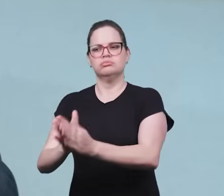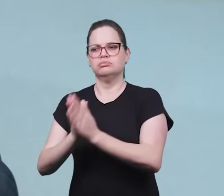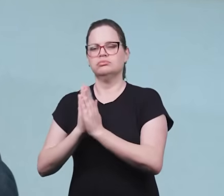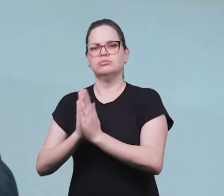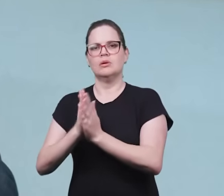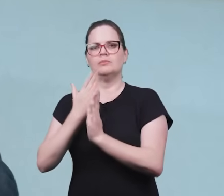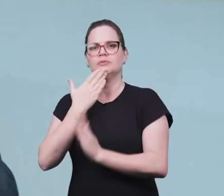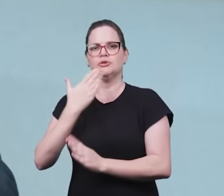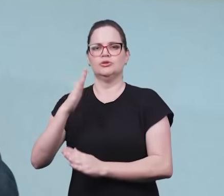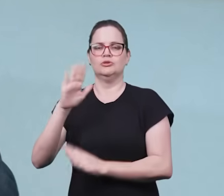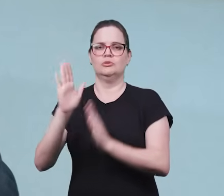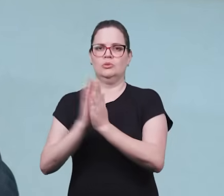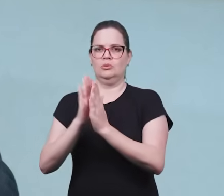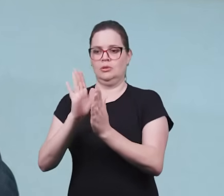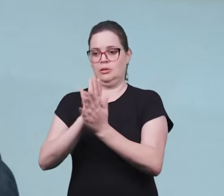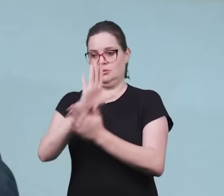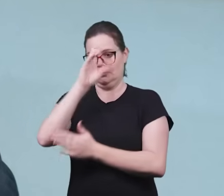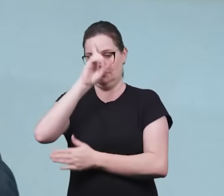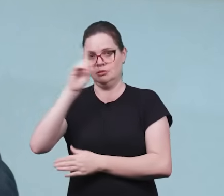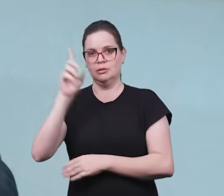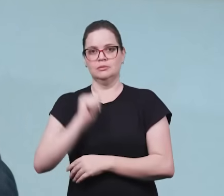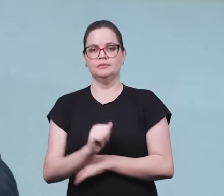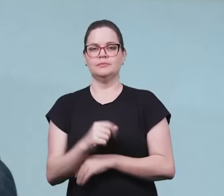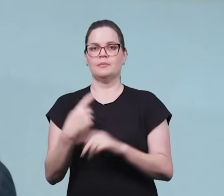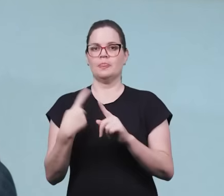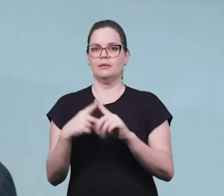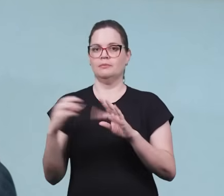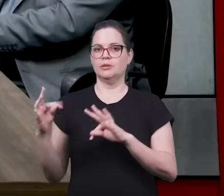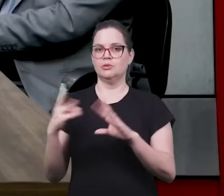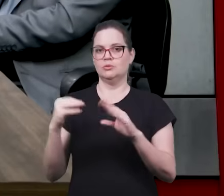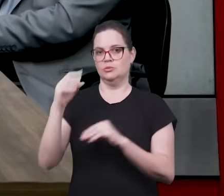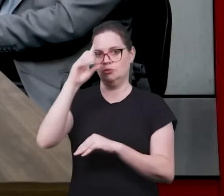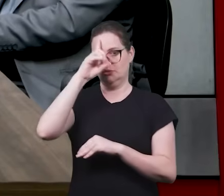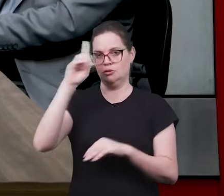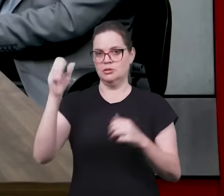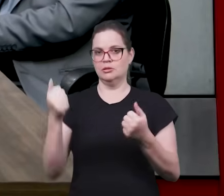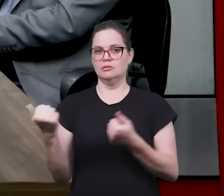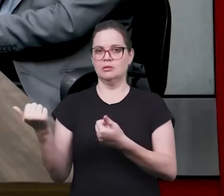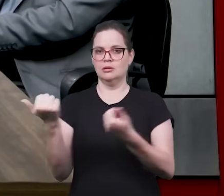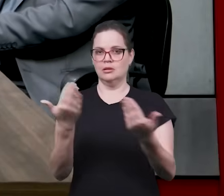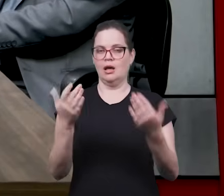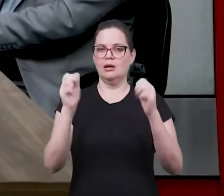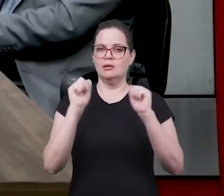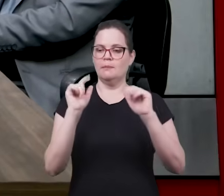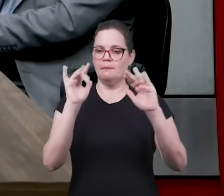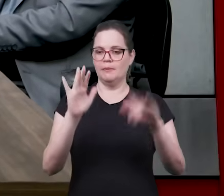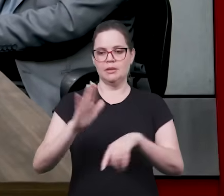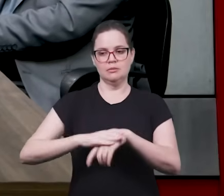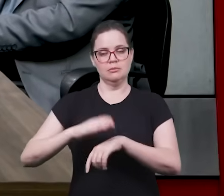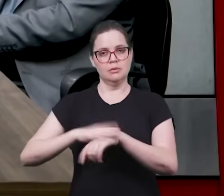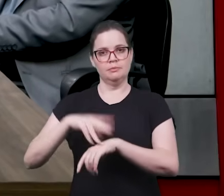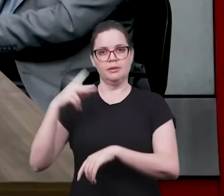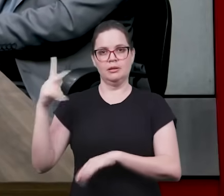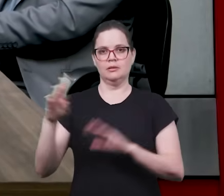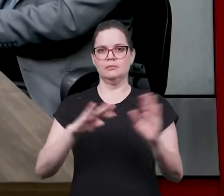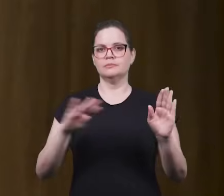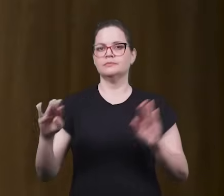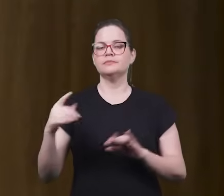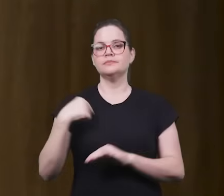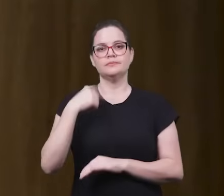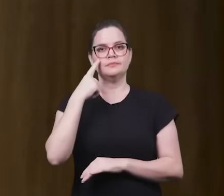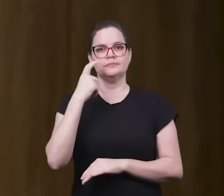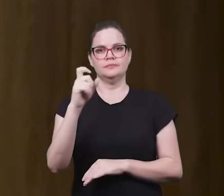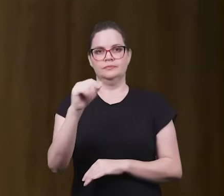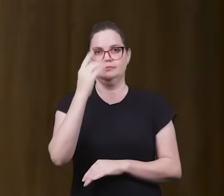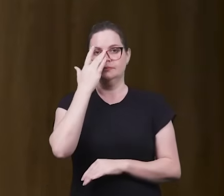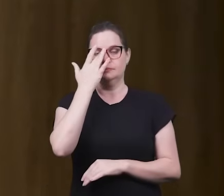sabendo que aquele que lhe dará recompensa é Deus. Pastor Juliano. É muito interessante.